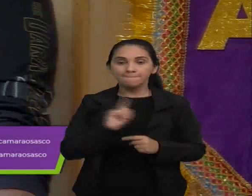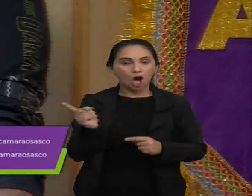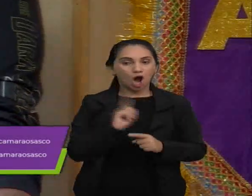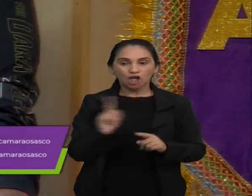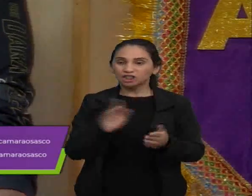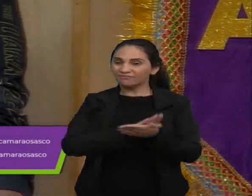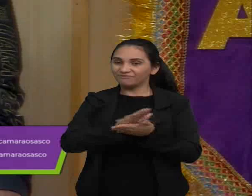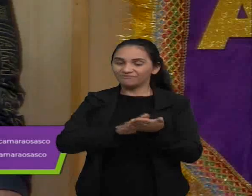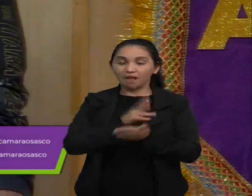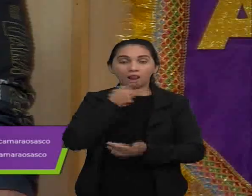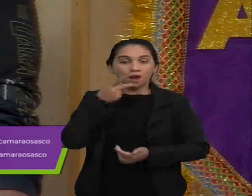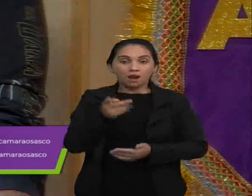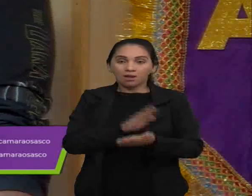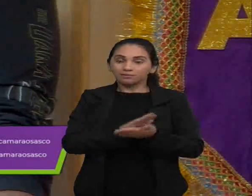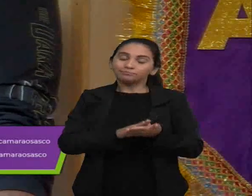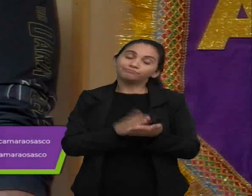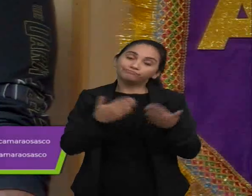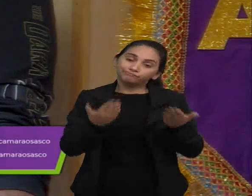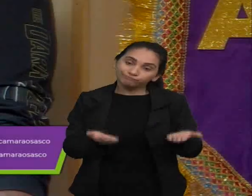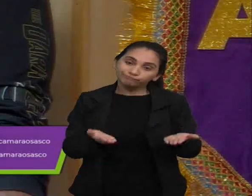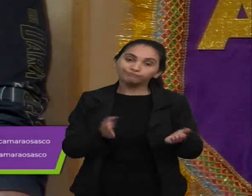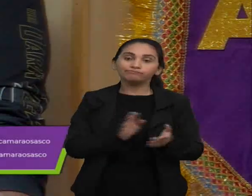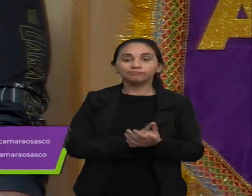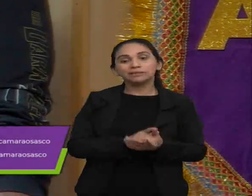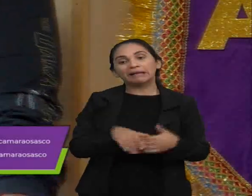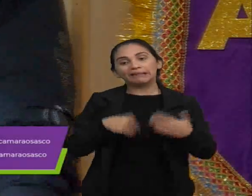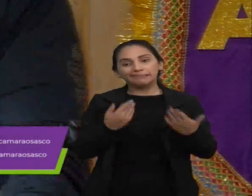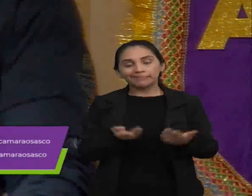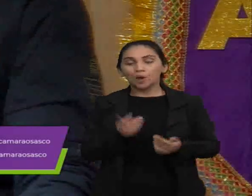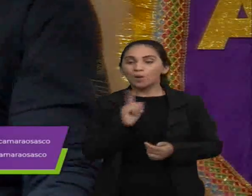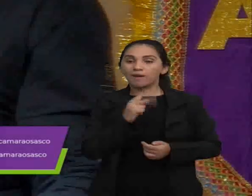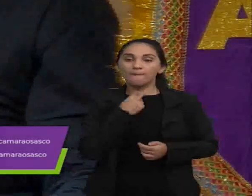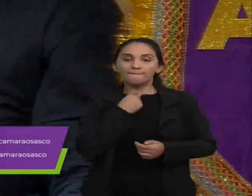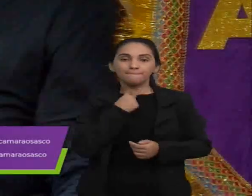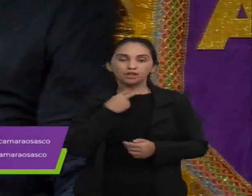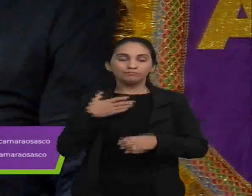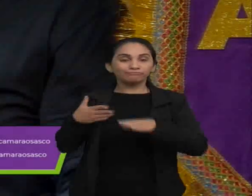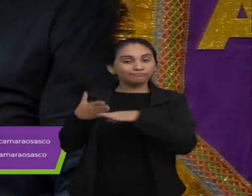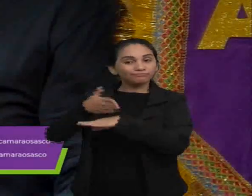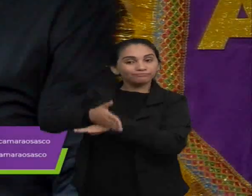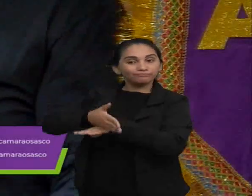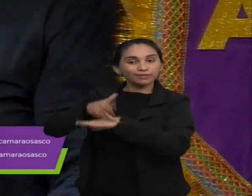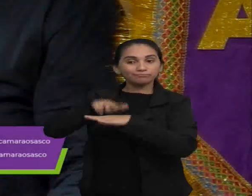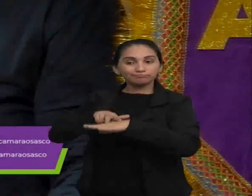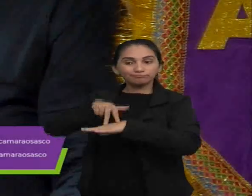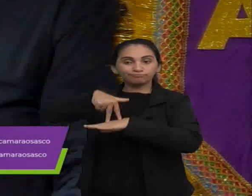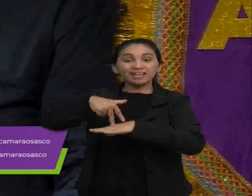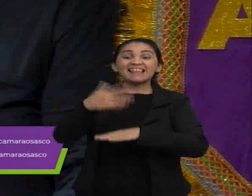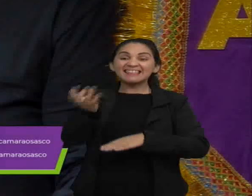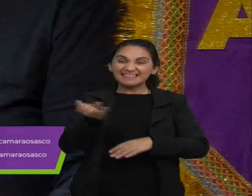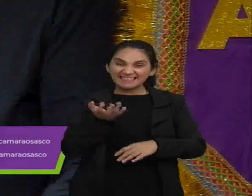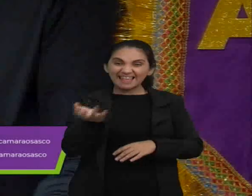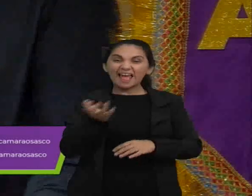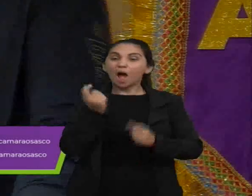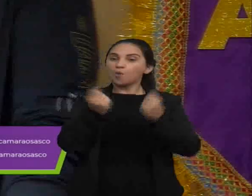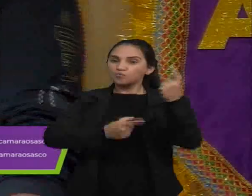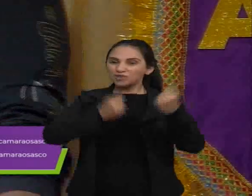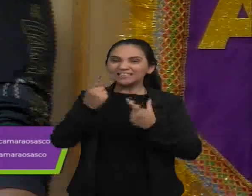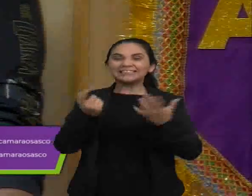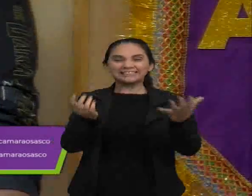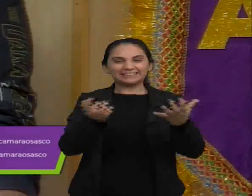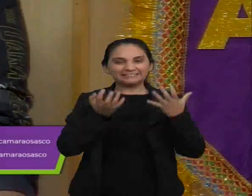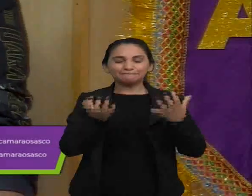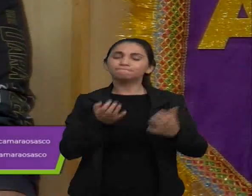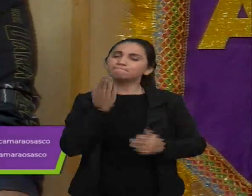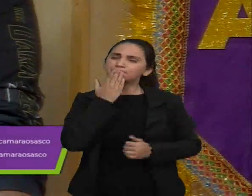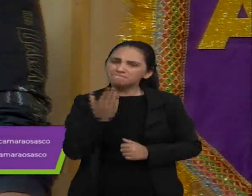privatização. Ou seja, nenhum dos gerentes da empresa puderam vir aqui falar. Muitos deles queriam estar aqui, inclusive